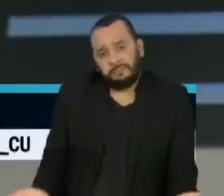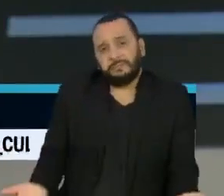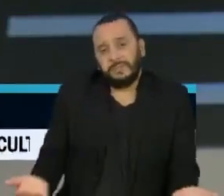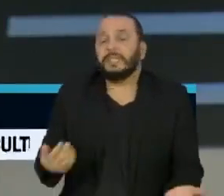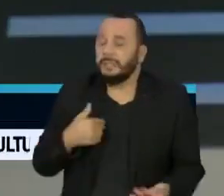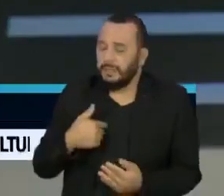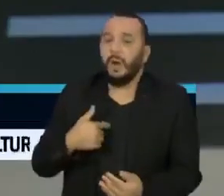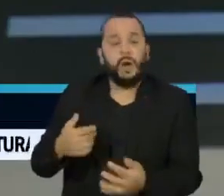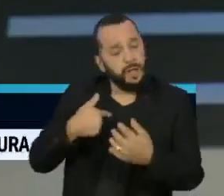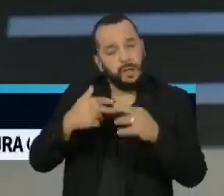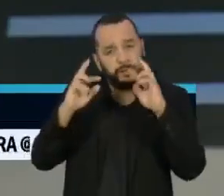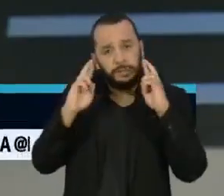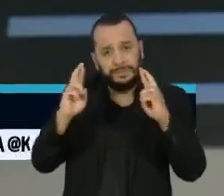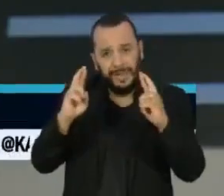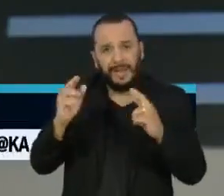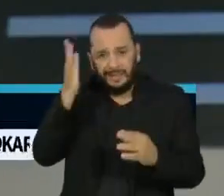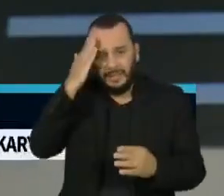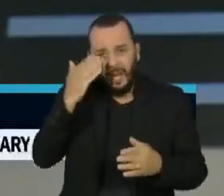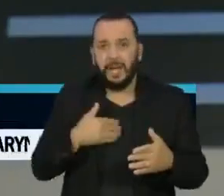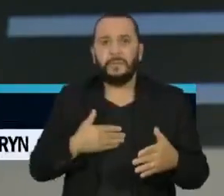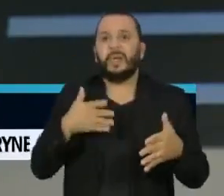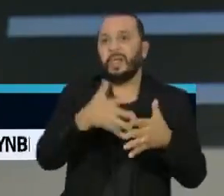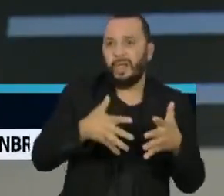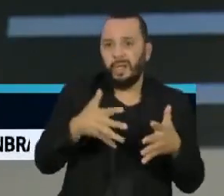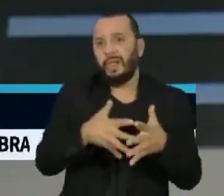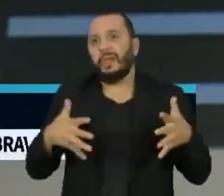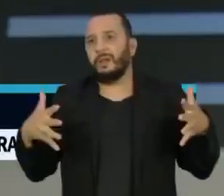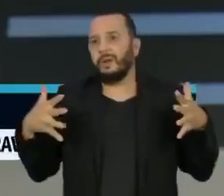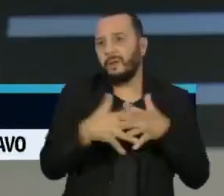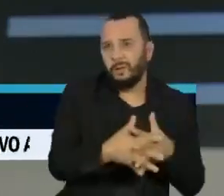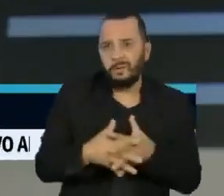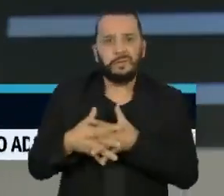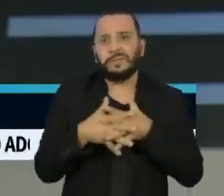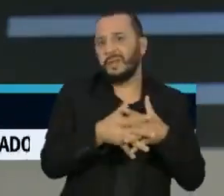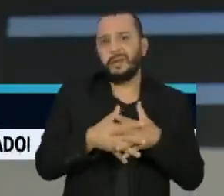que toda aquela turbulência que aconteceu até o começo desse ano não venha acontecer.